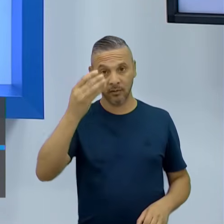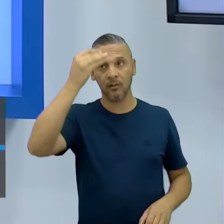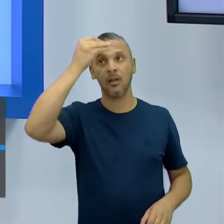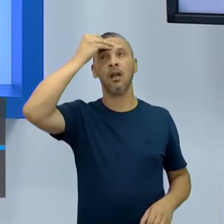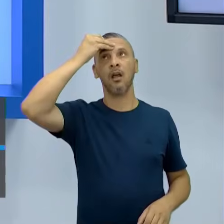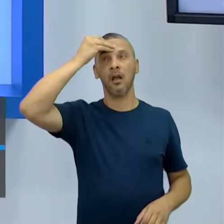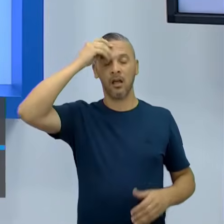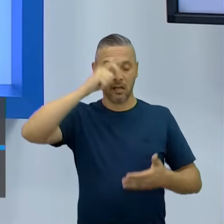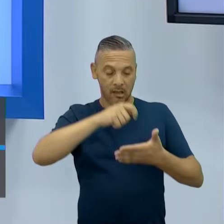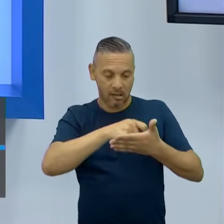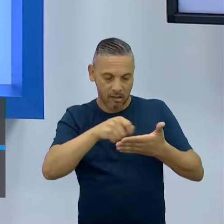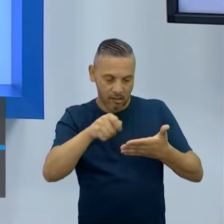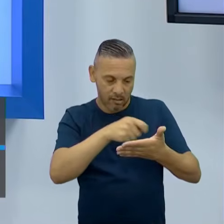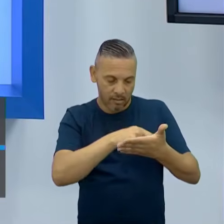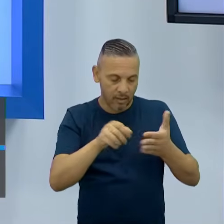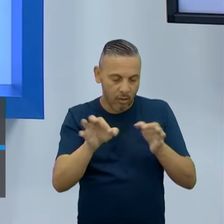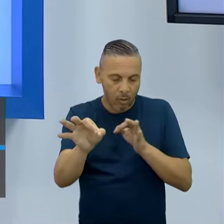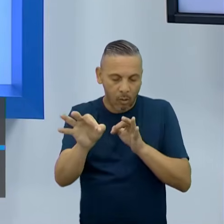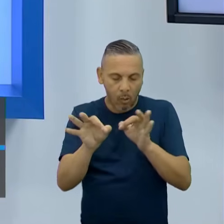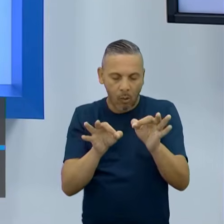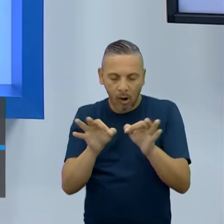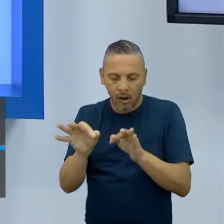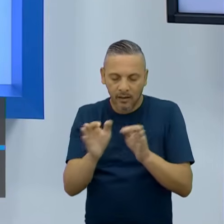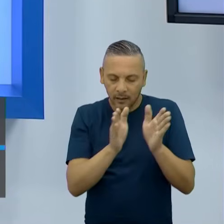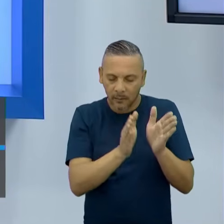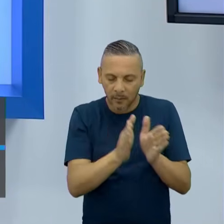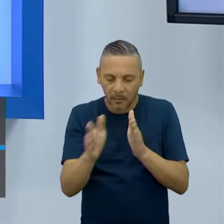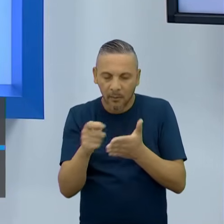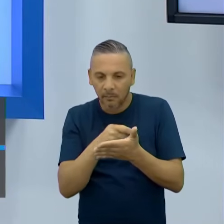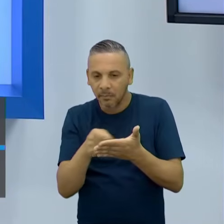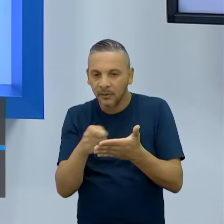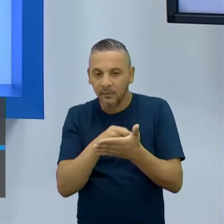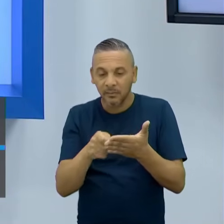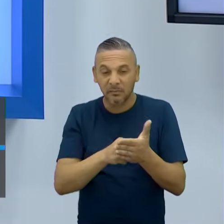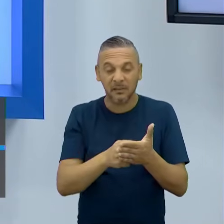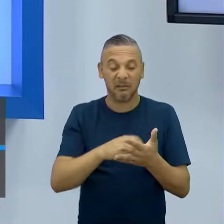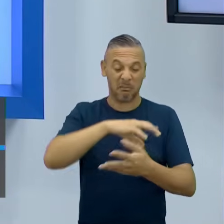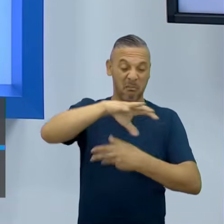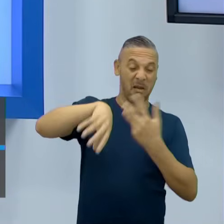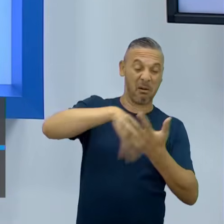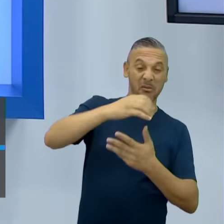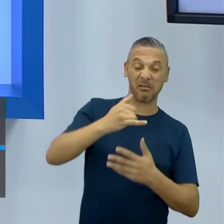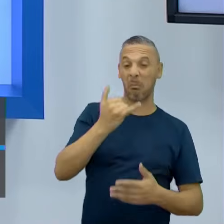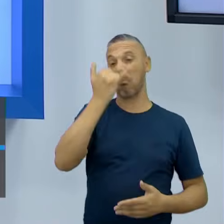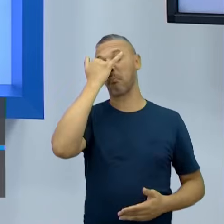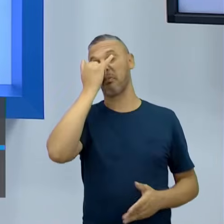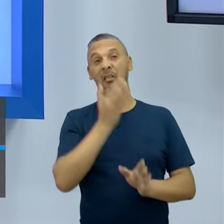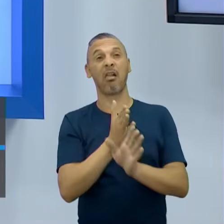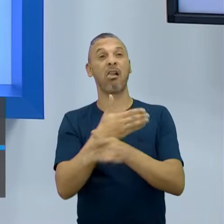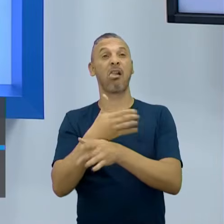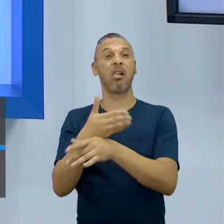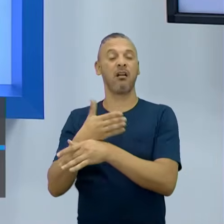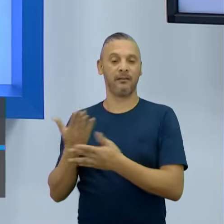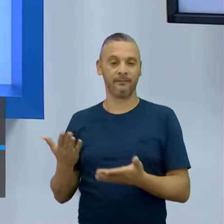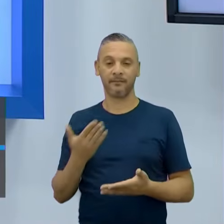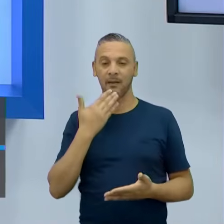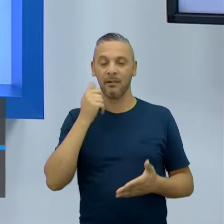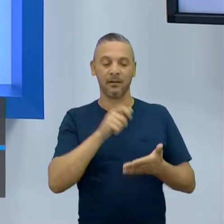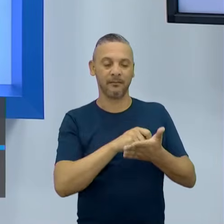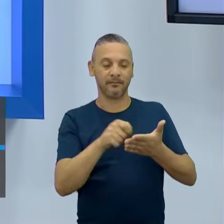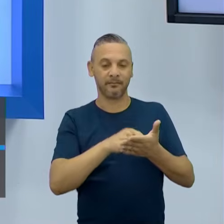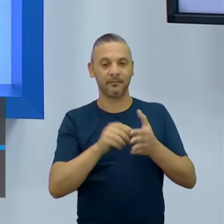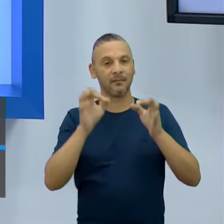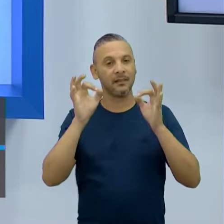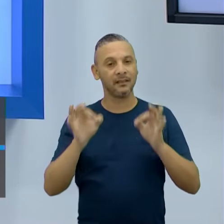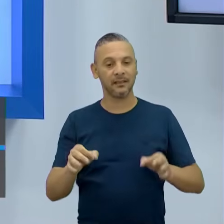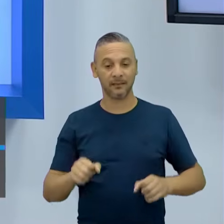tem que estar bem organizado, hein? Porque senão você acaba se perdendo aí no nosso componente. E aí, para